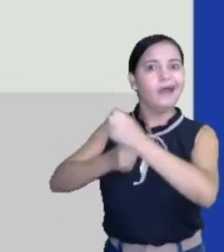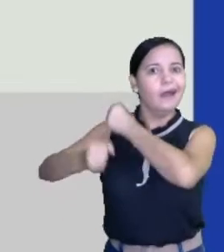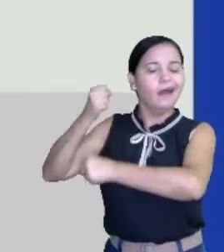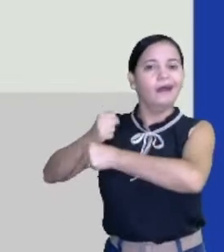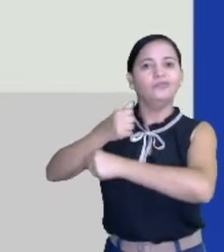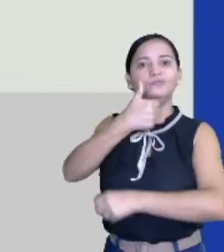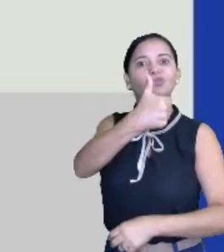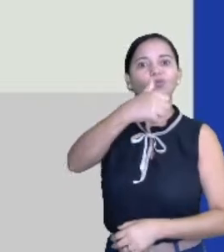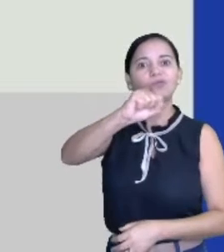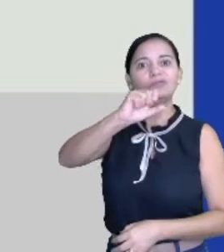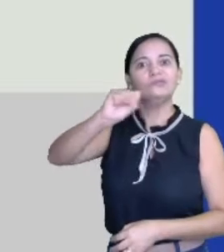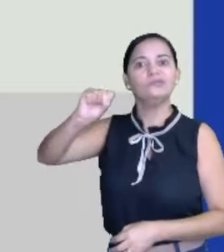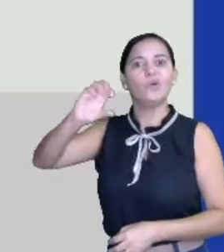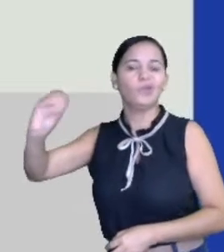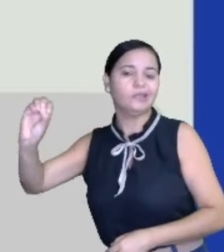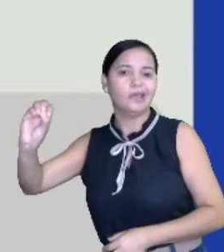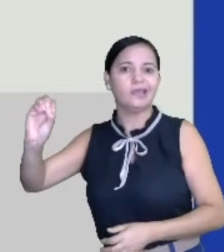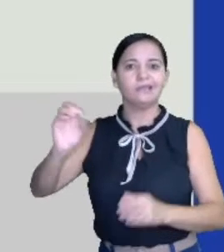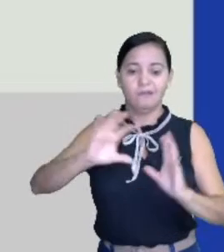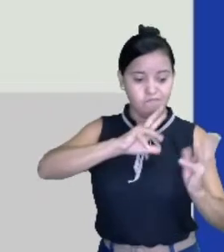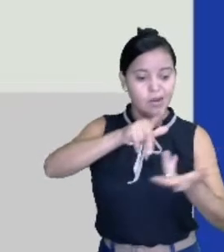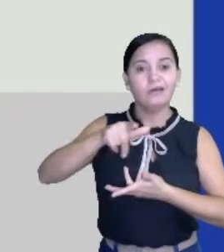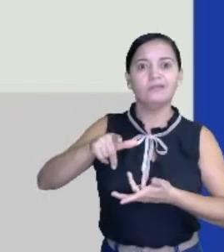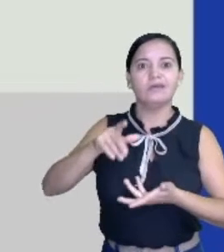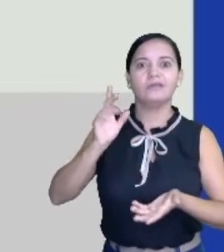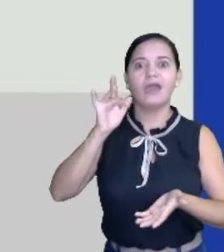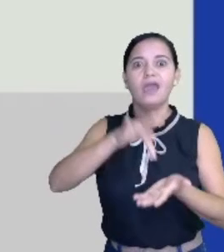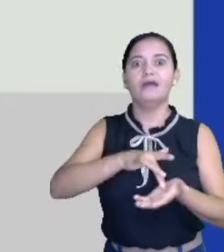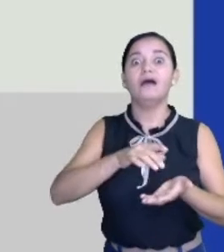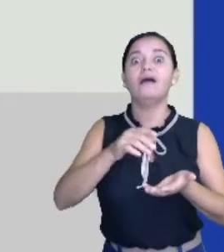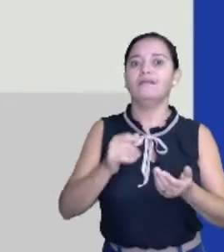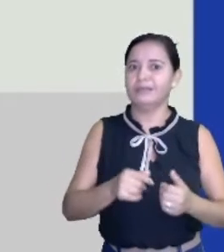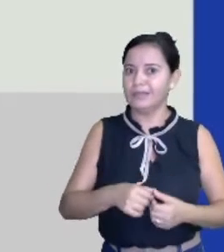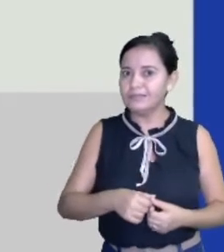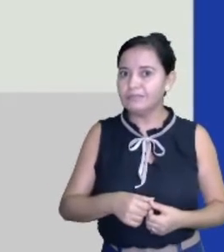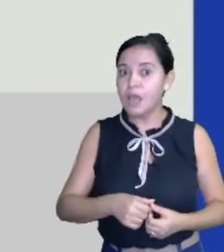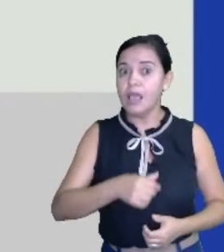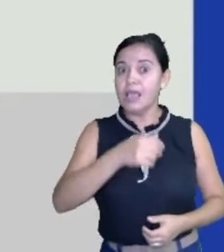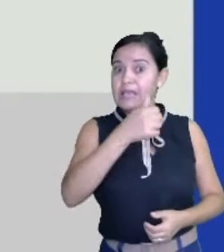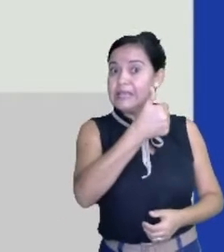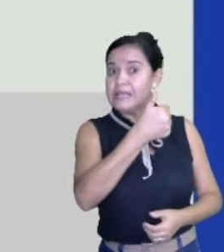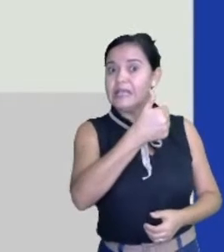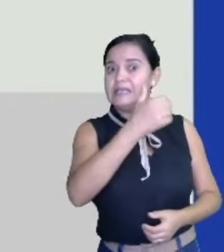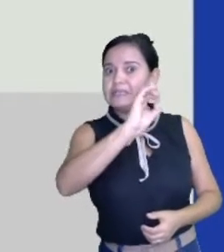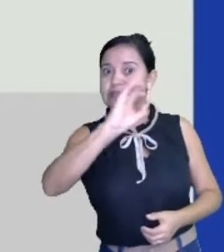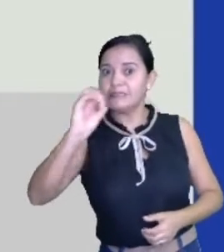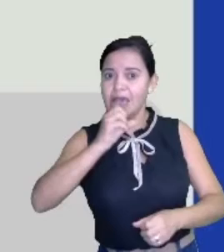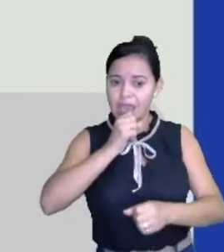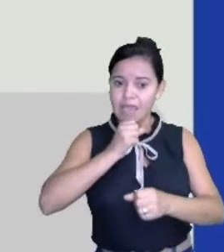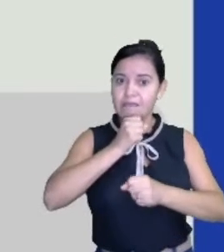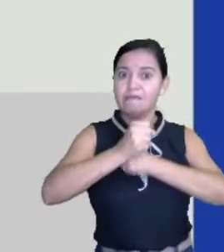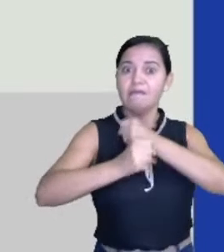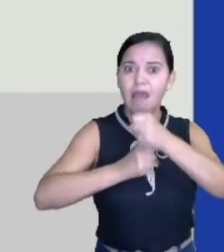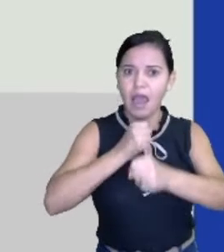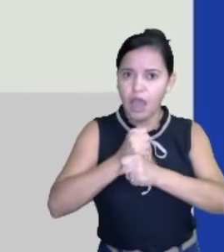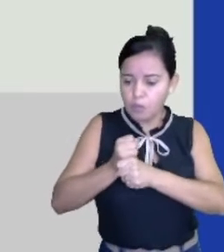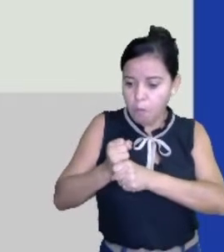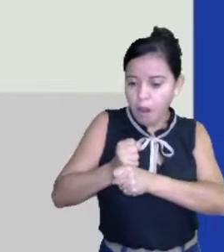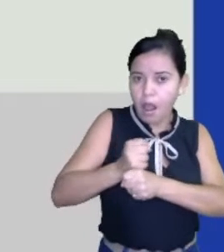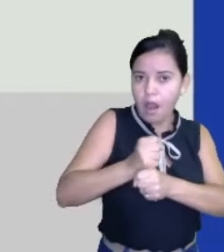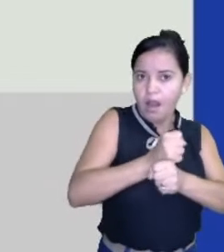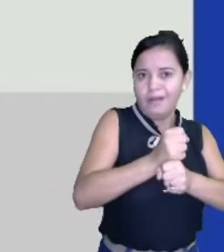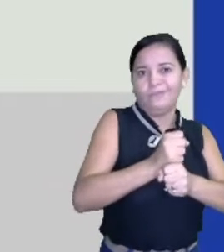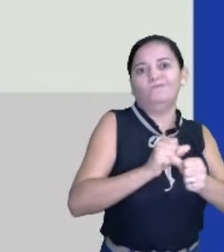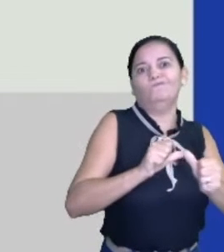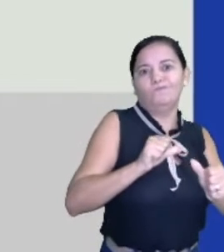e agora em 1980. Ou seja, em 100 anos, você percebe claramente como foi maximizado, como